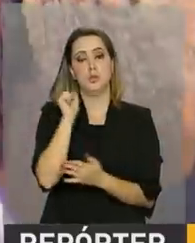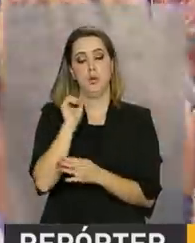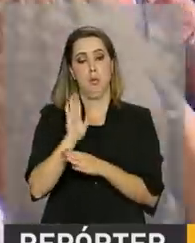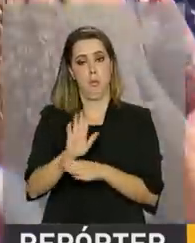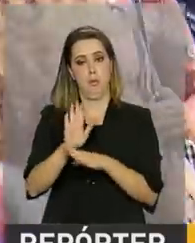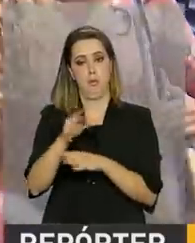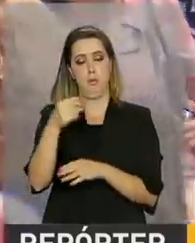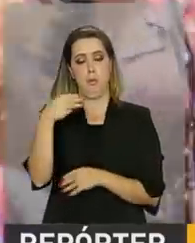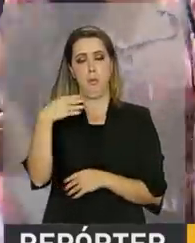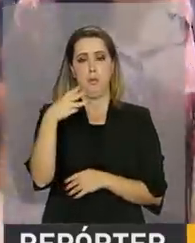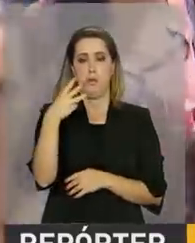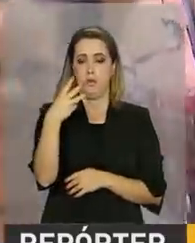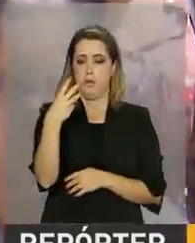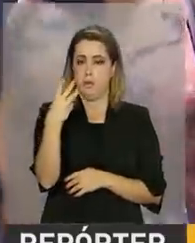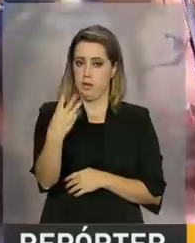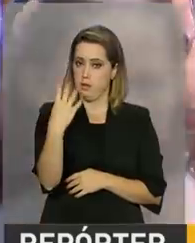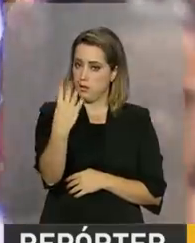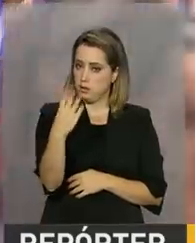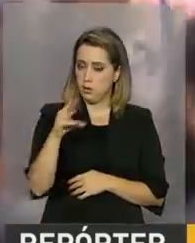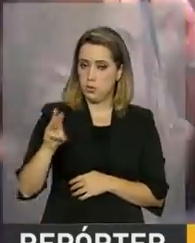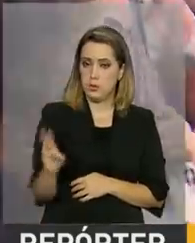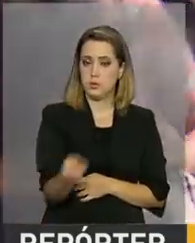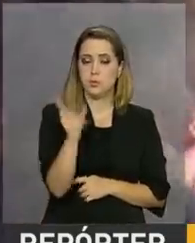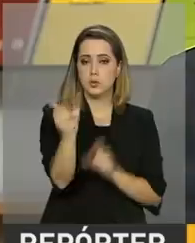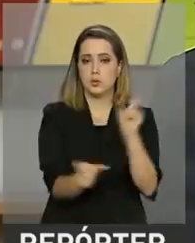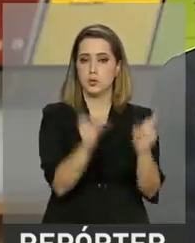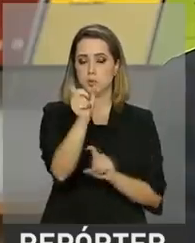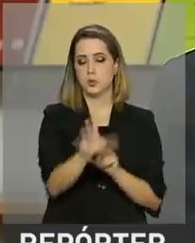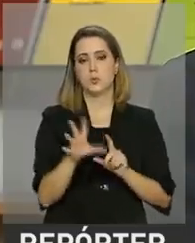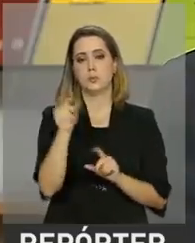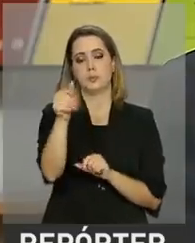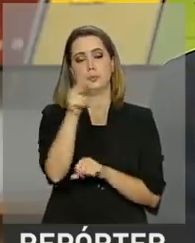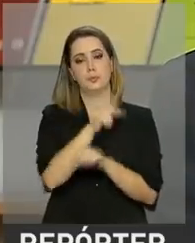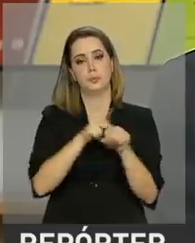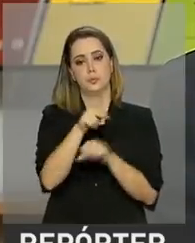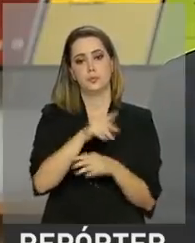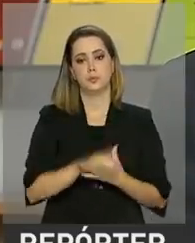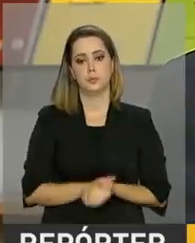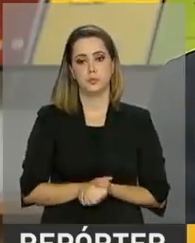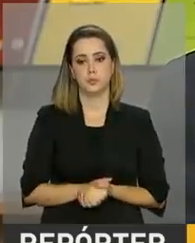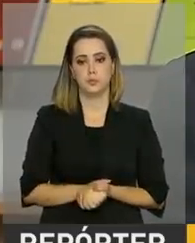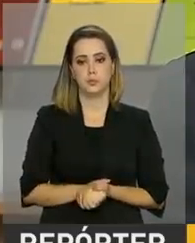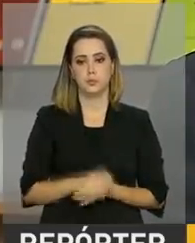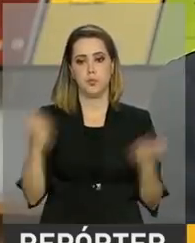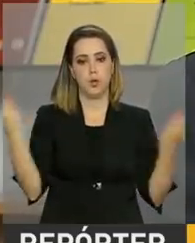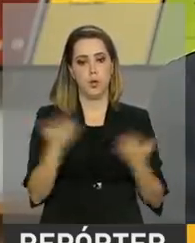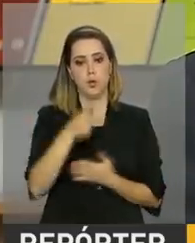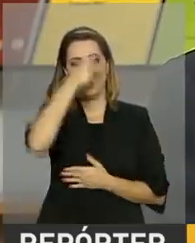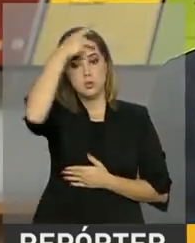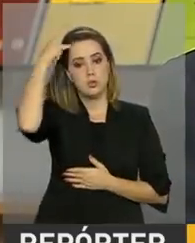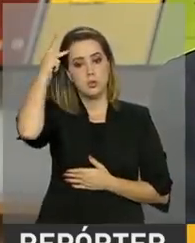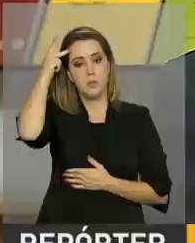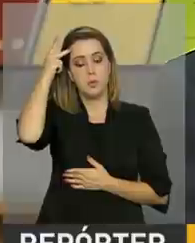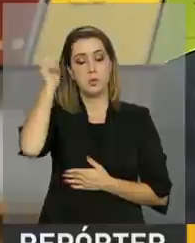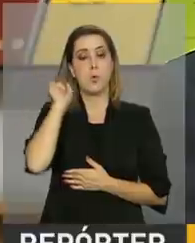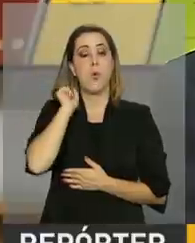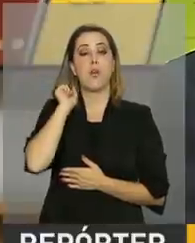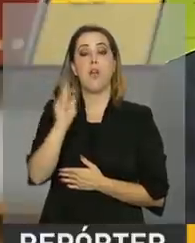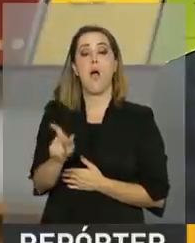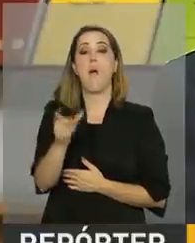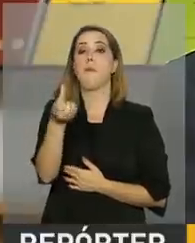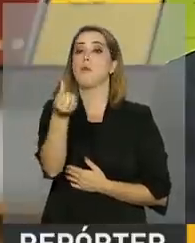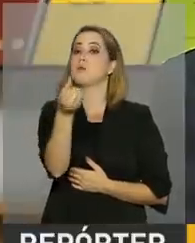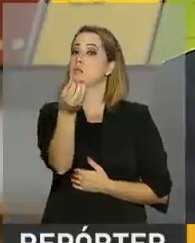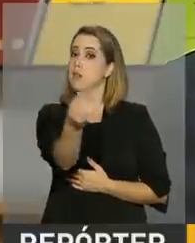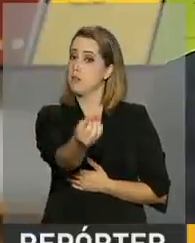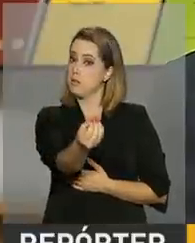34 milhões de aposentados e pensionistas no Brasil. Hoje, a pessoa que se aposenta aos 60 anos tem uma expectativa de